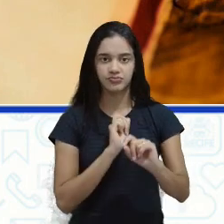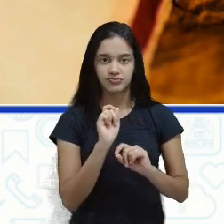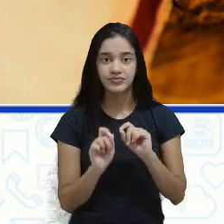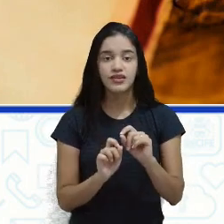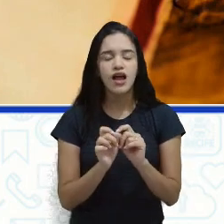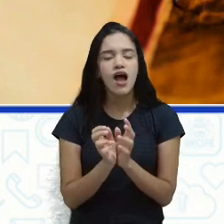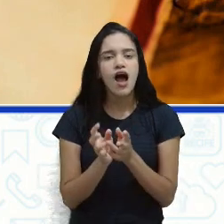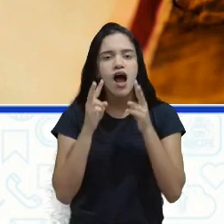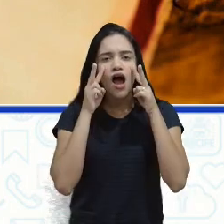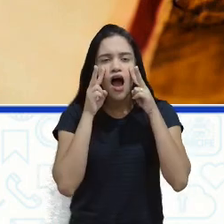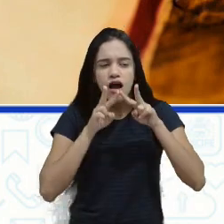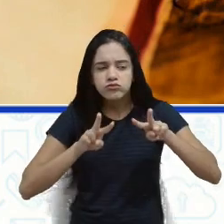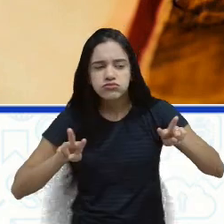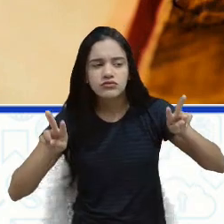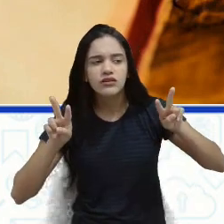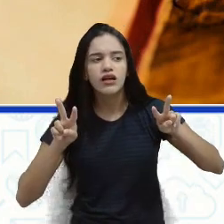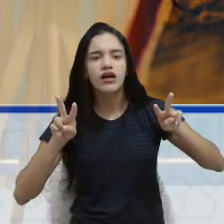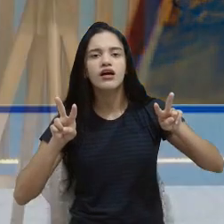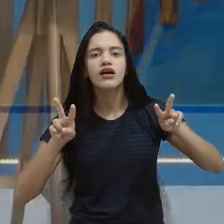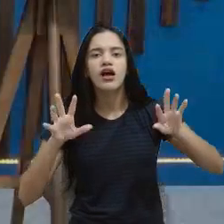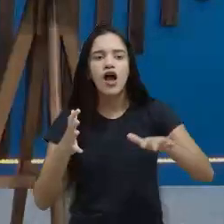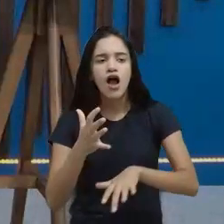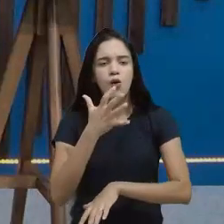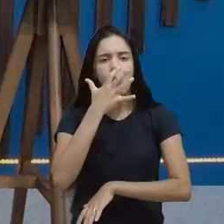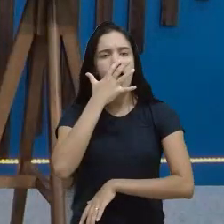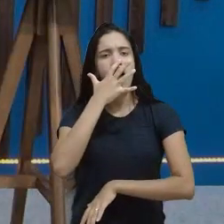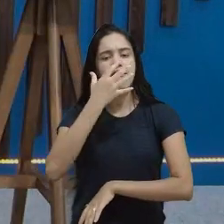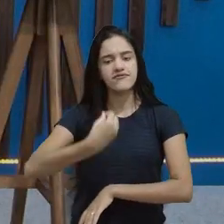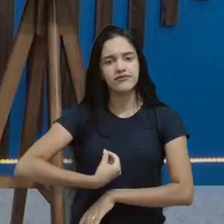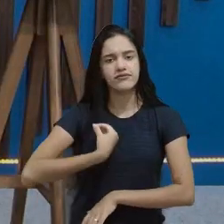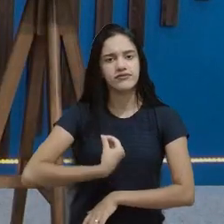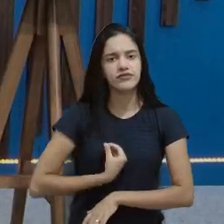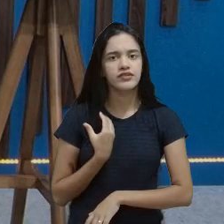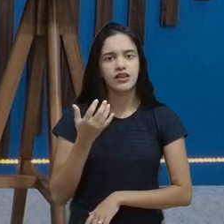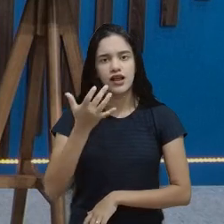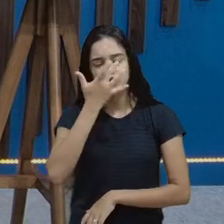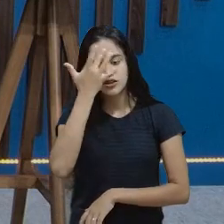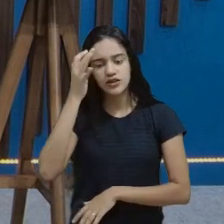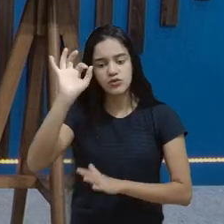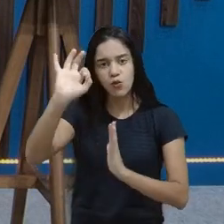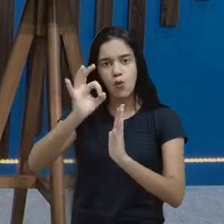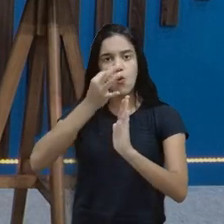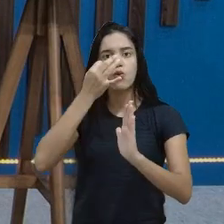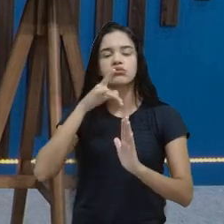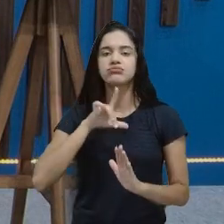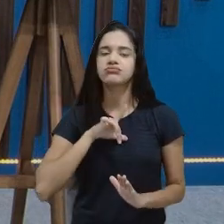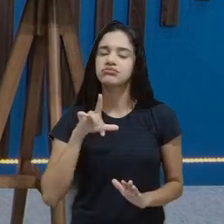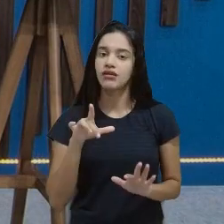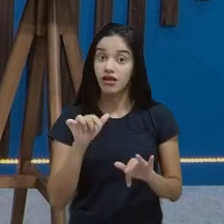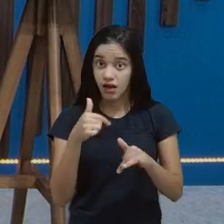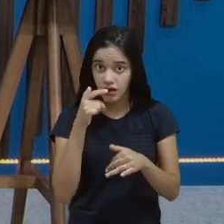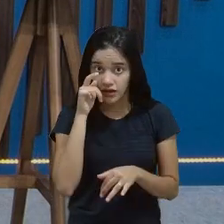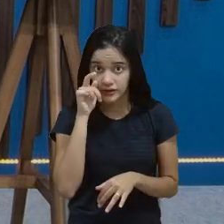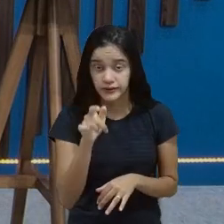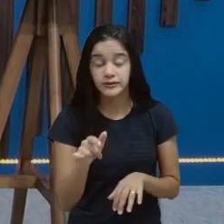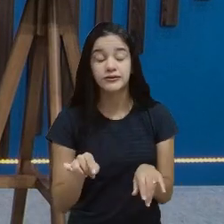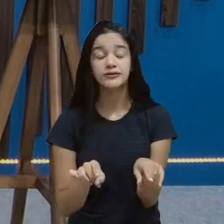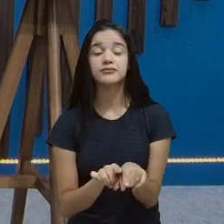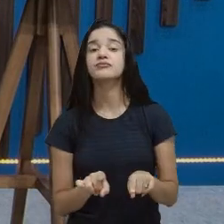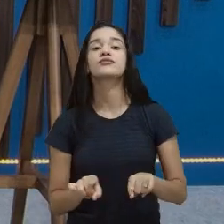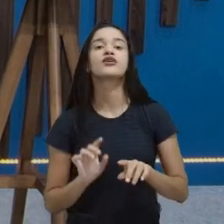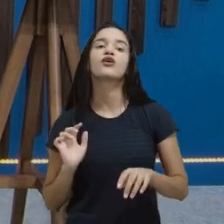a visão, a contemplação da vida que o autor tem. Então é muito interessante